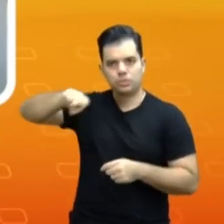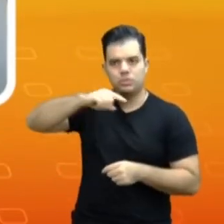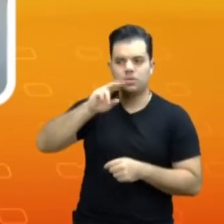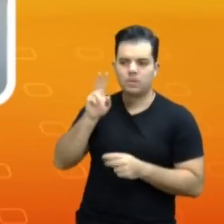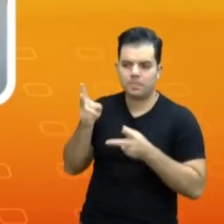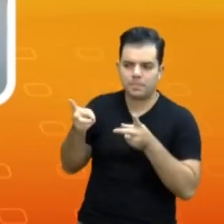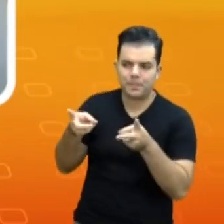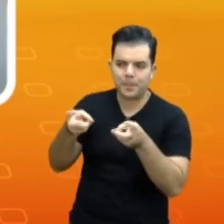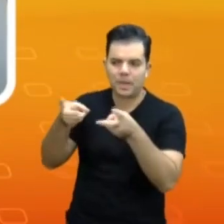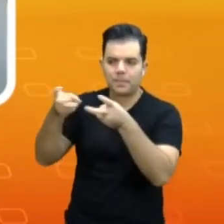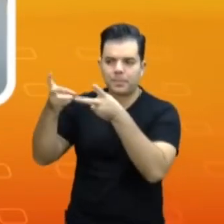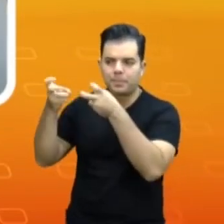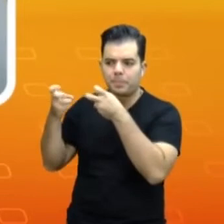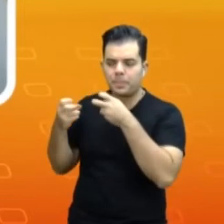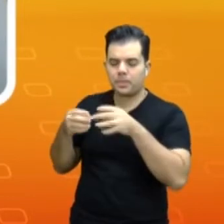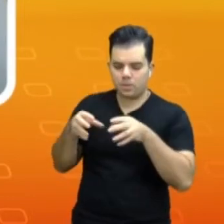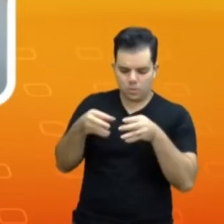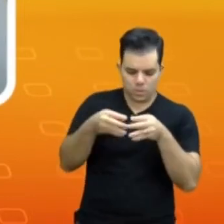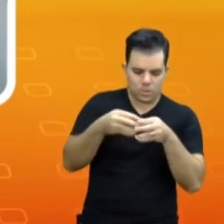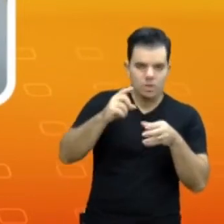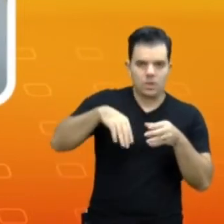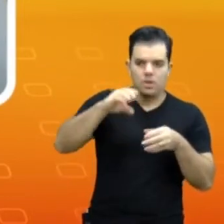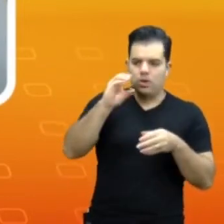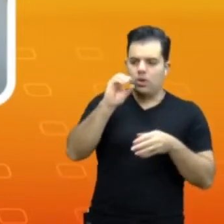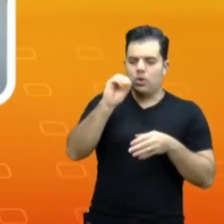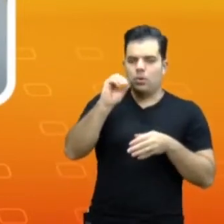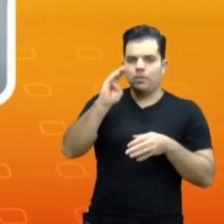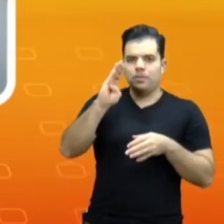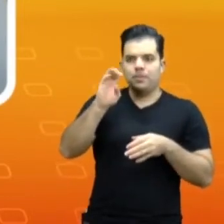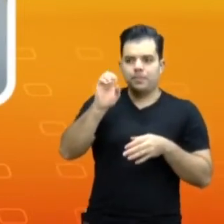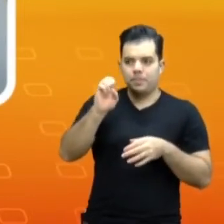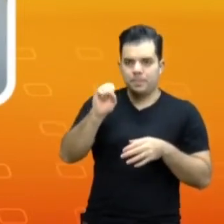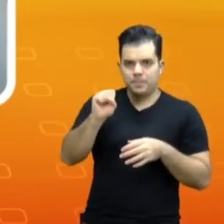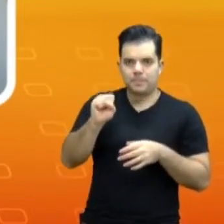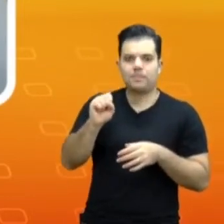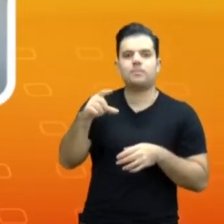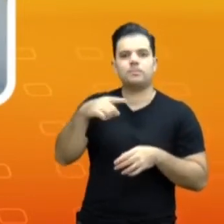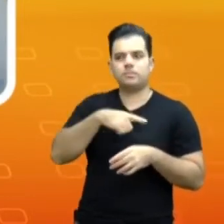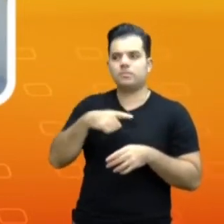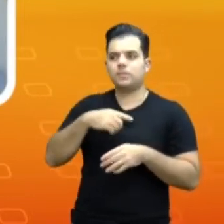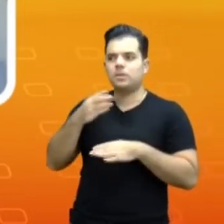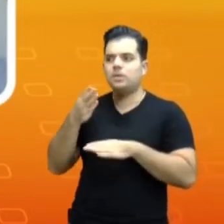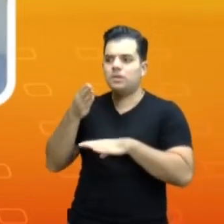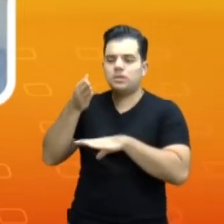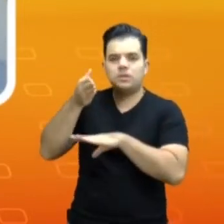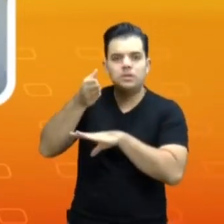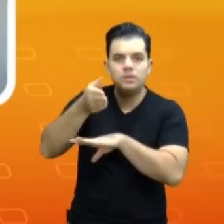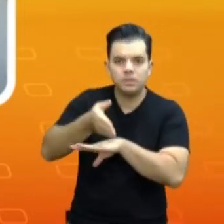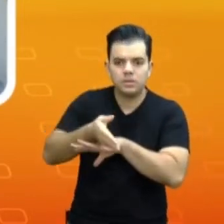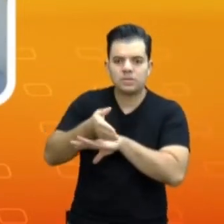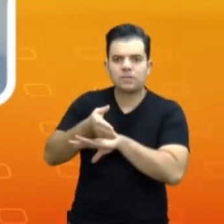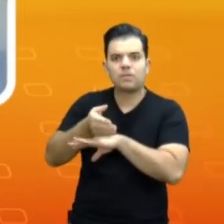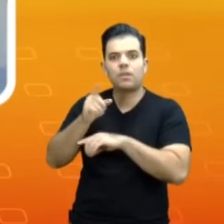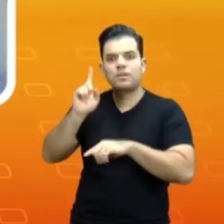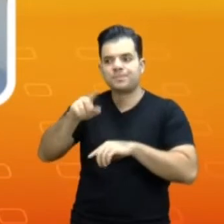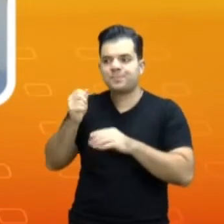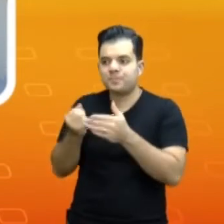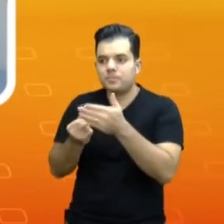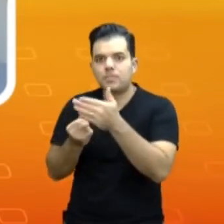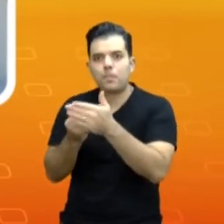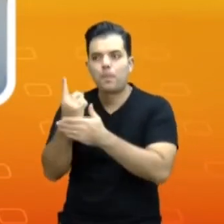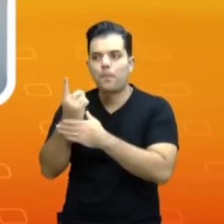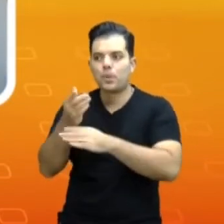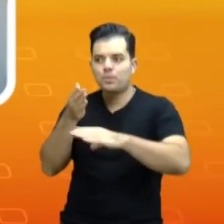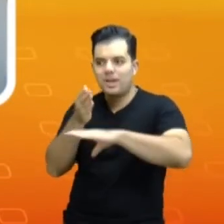via OBS, a gente, digamos, né, entrou, né, comprou ali